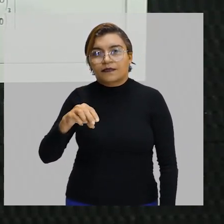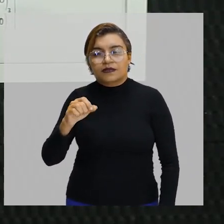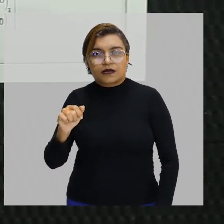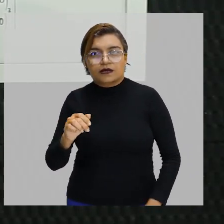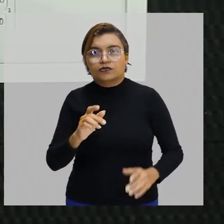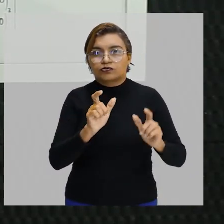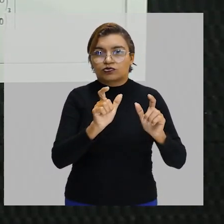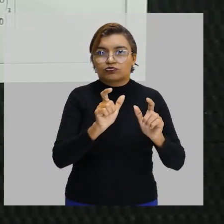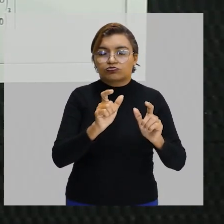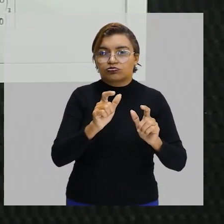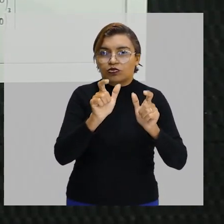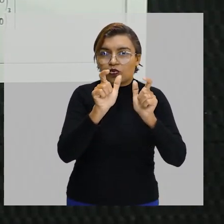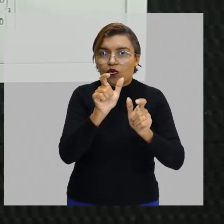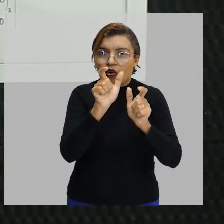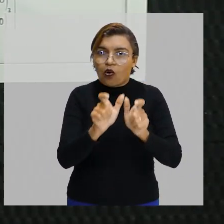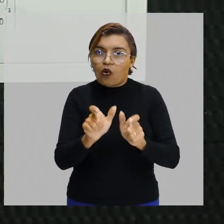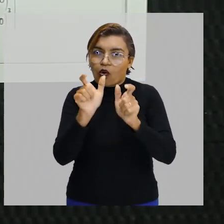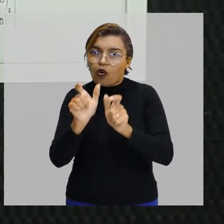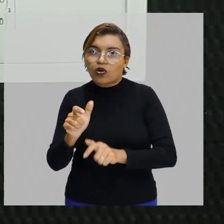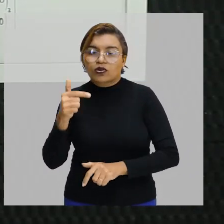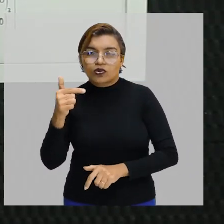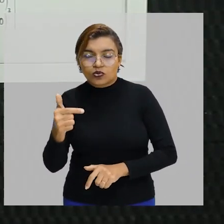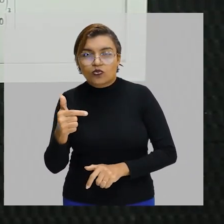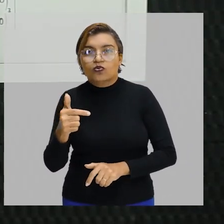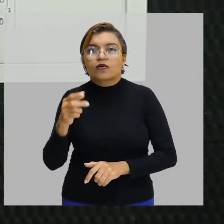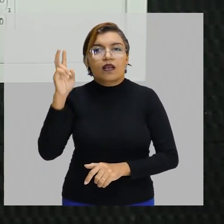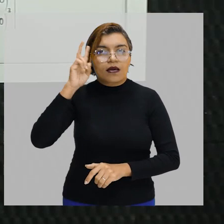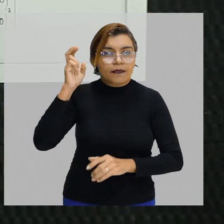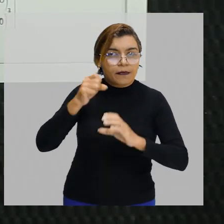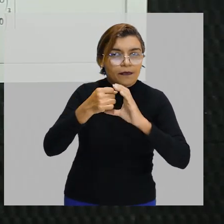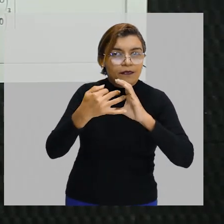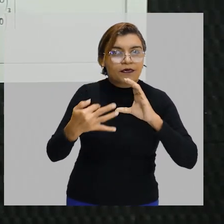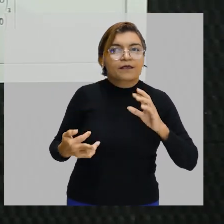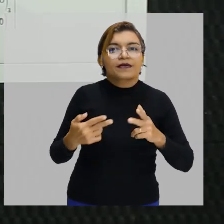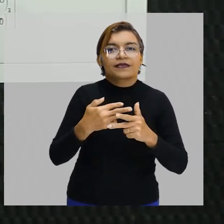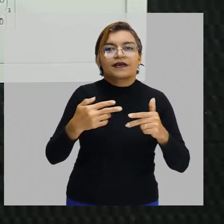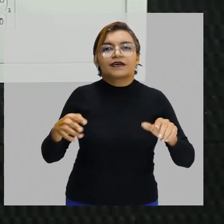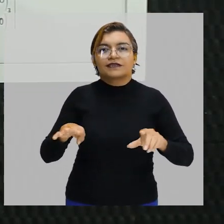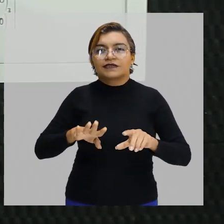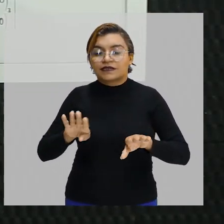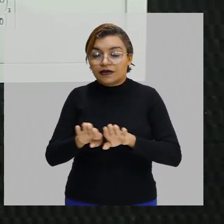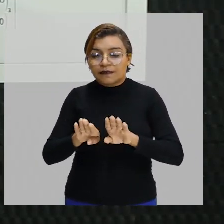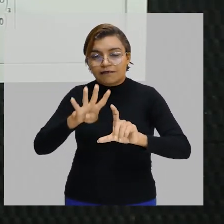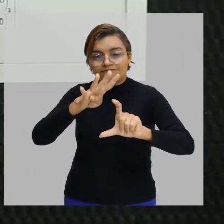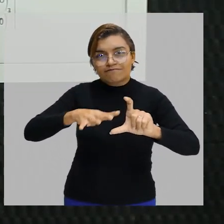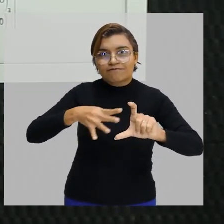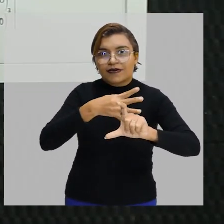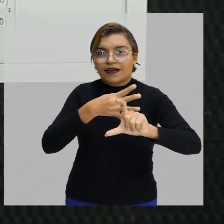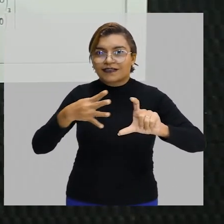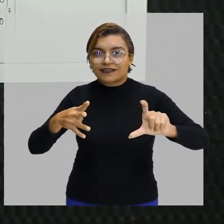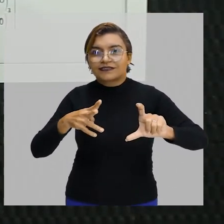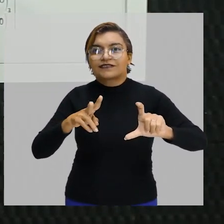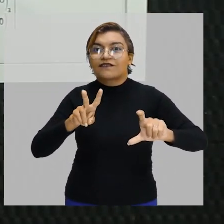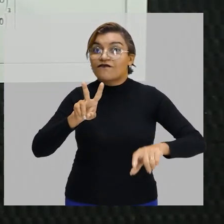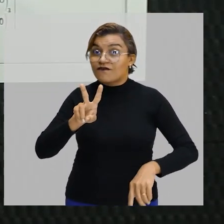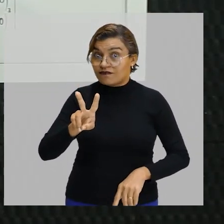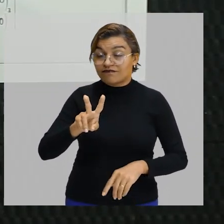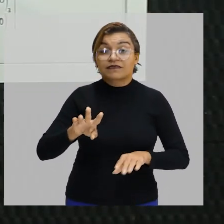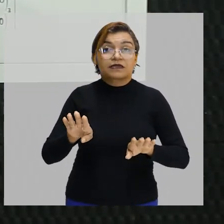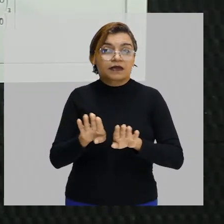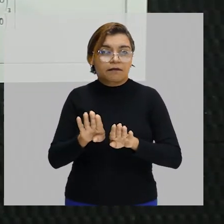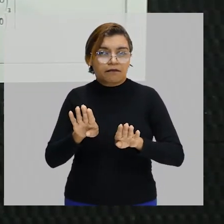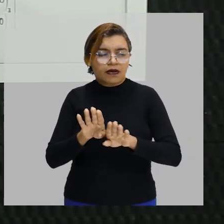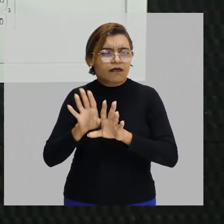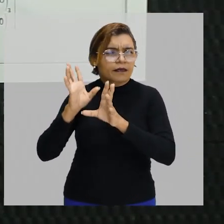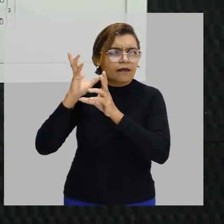ordem 3, lembramos aí propriedades, lembramos a matriz de Vandermonde, tá? Deu para dar um apanhado